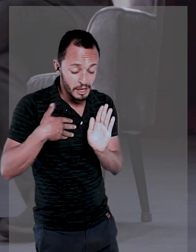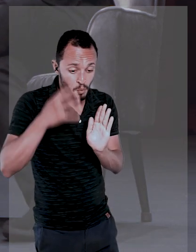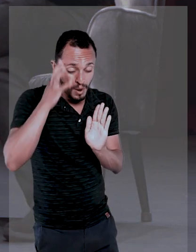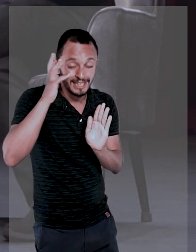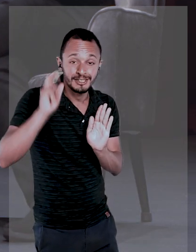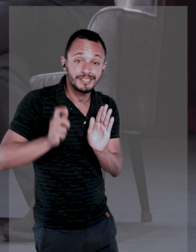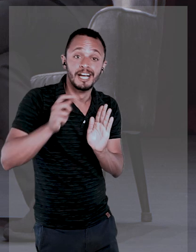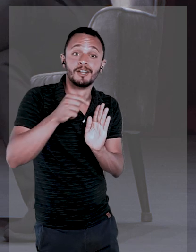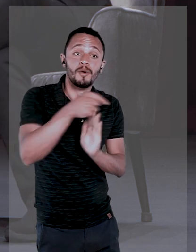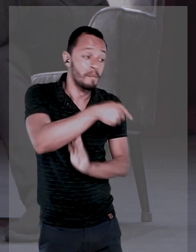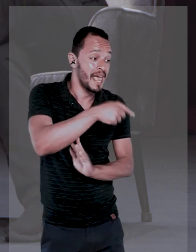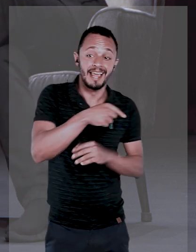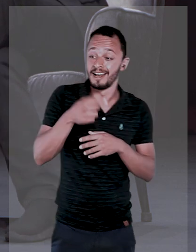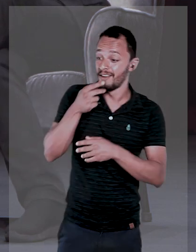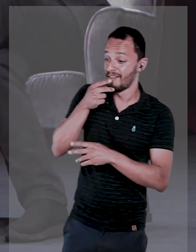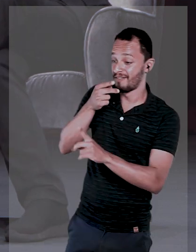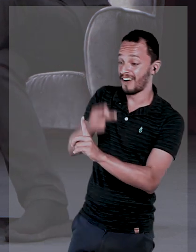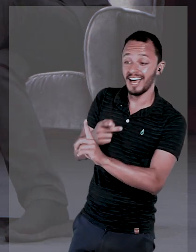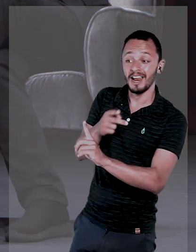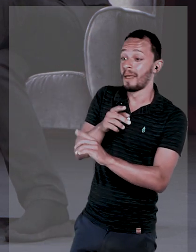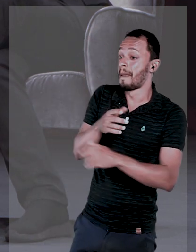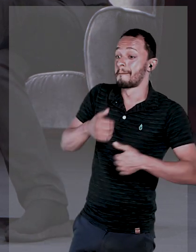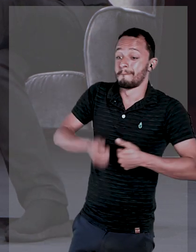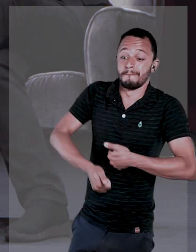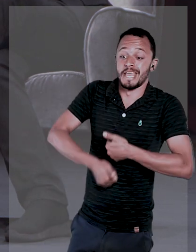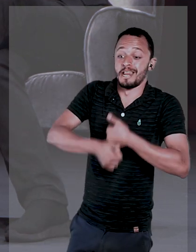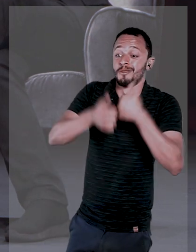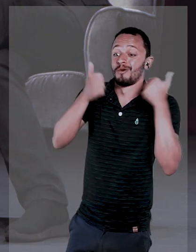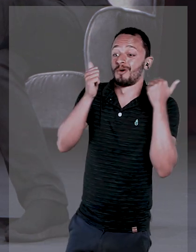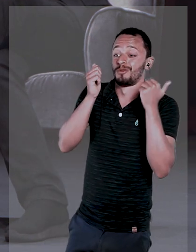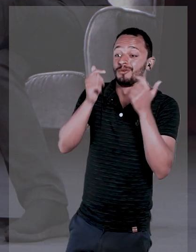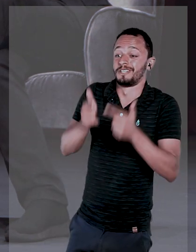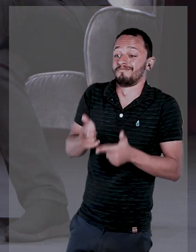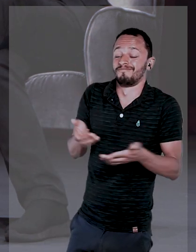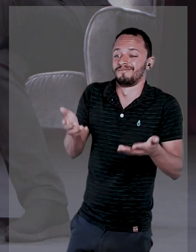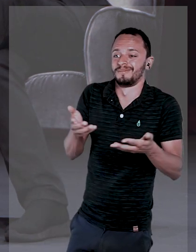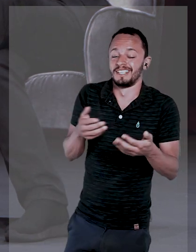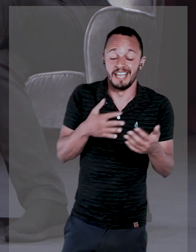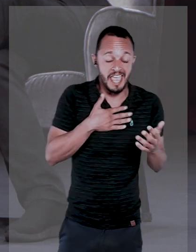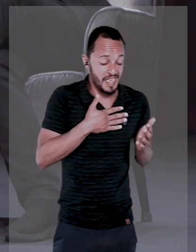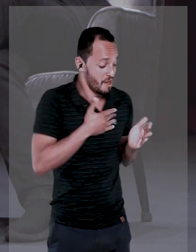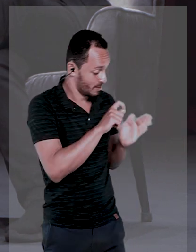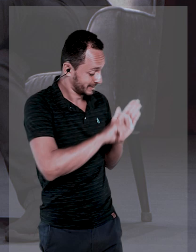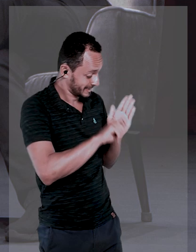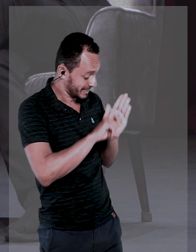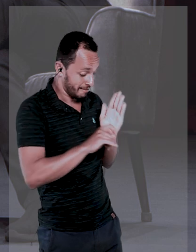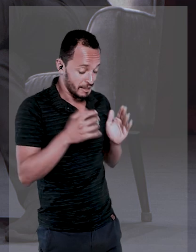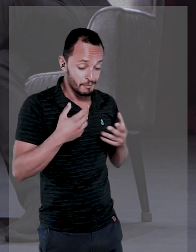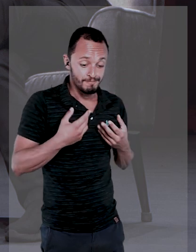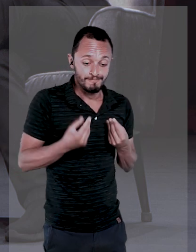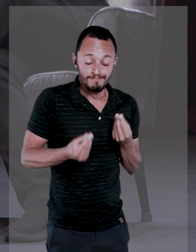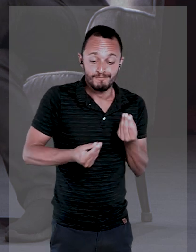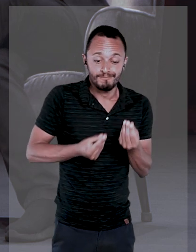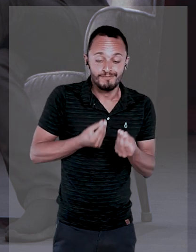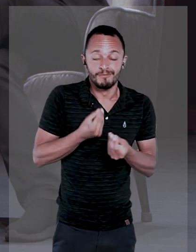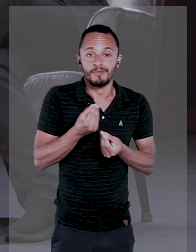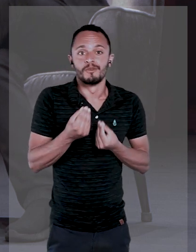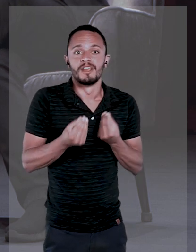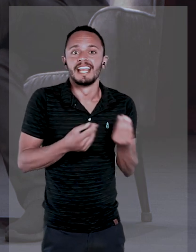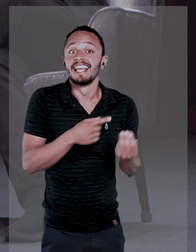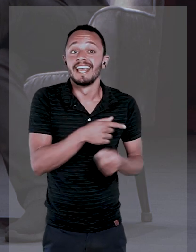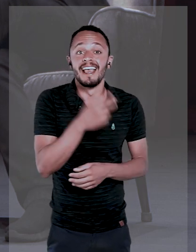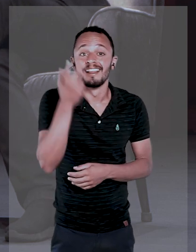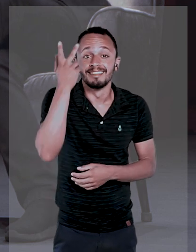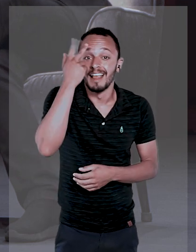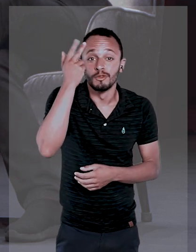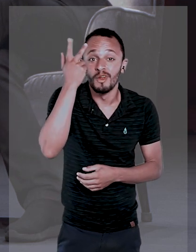inventar uns indígenas maravilhosos e esse homem deita fora a maravilha, assim, joga a maravilha